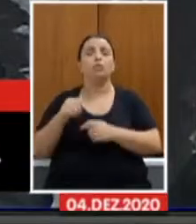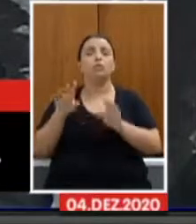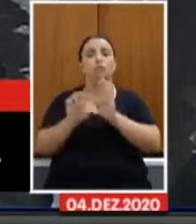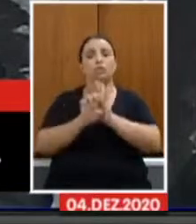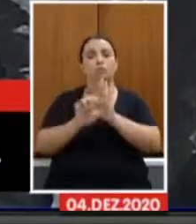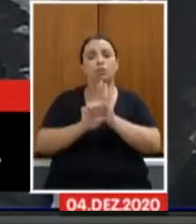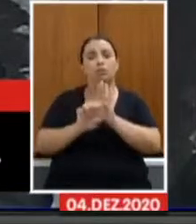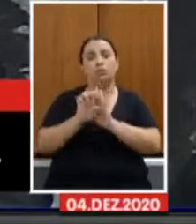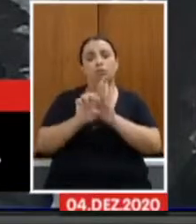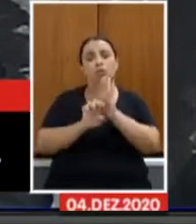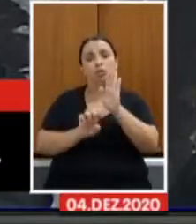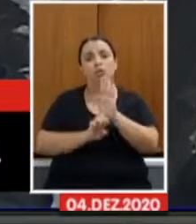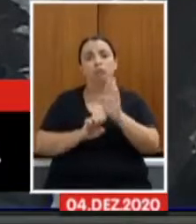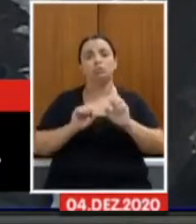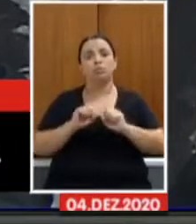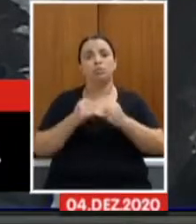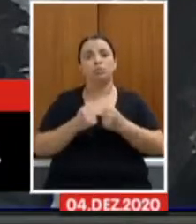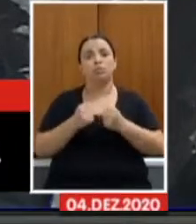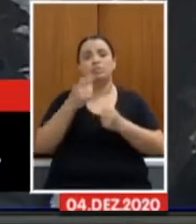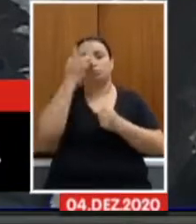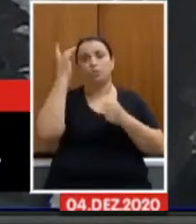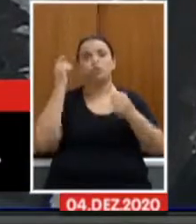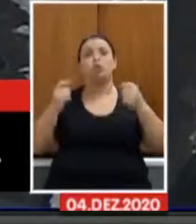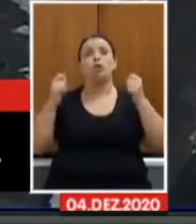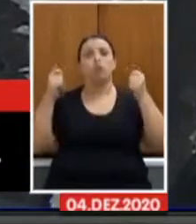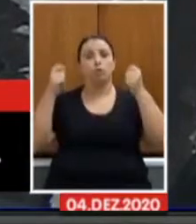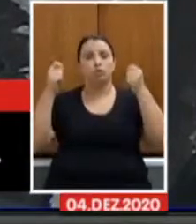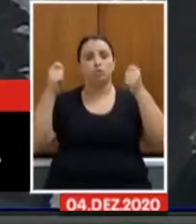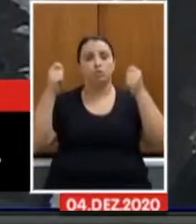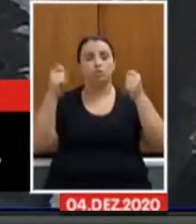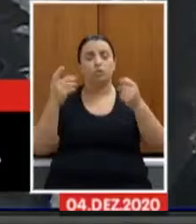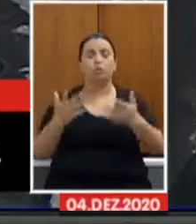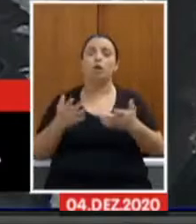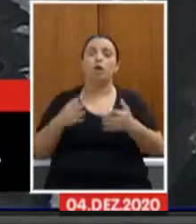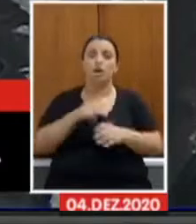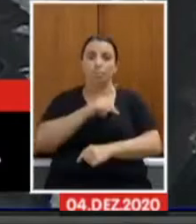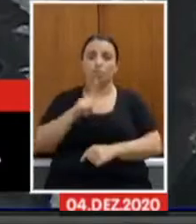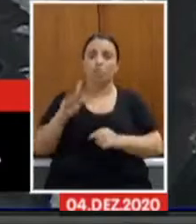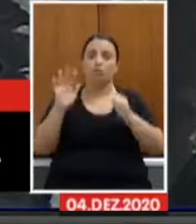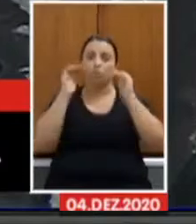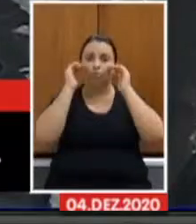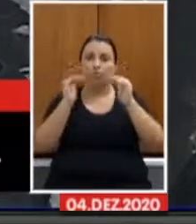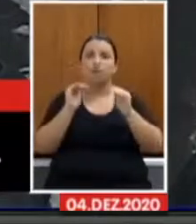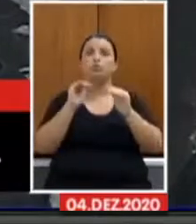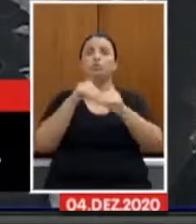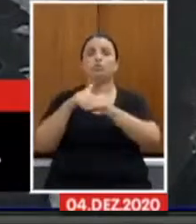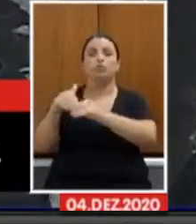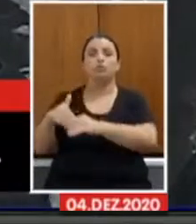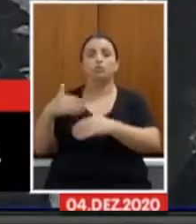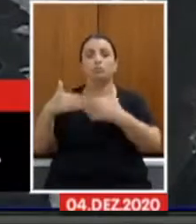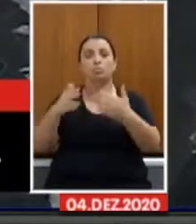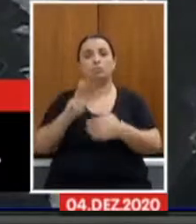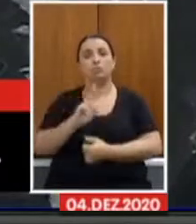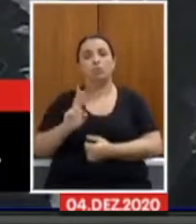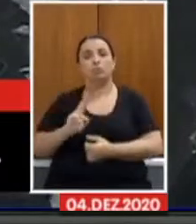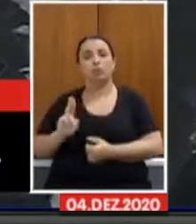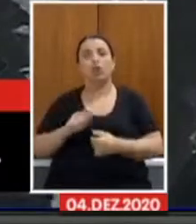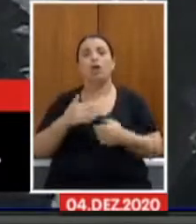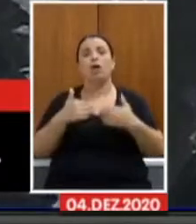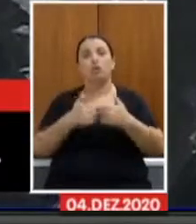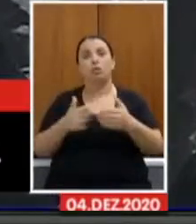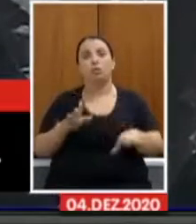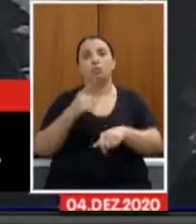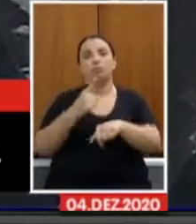parecer, não há oradores inscritos, encerra essa discussão. A presidência vai submeter a matéria à votação pelo processo nominal. Em votação, parecer,